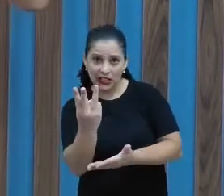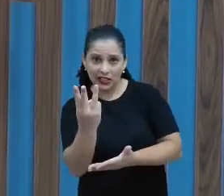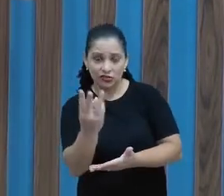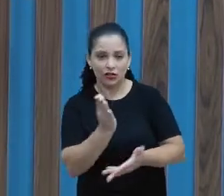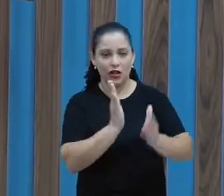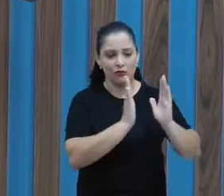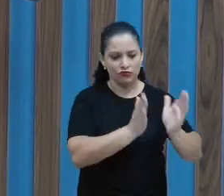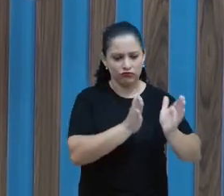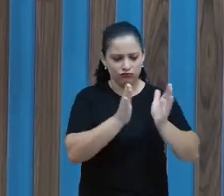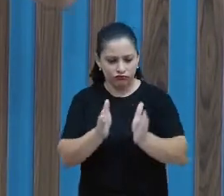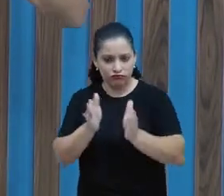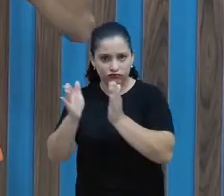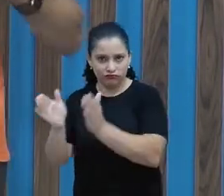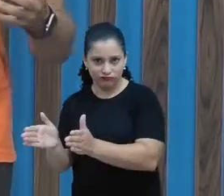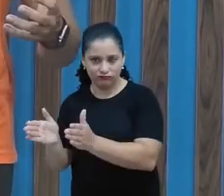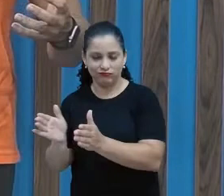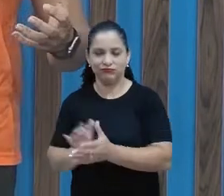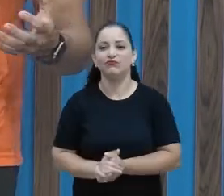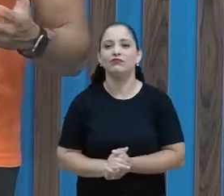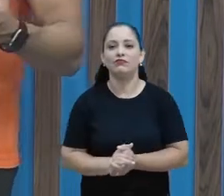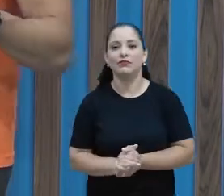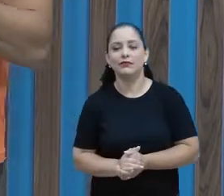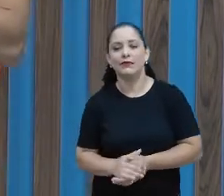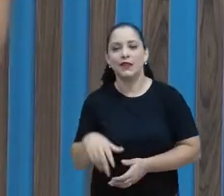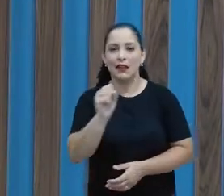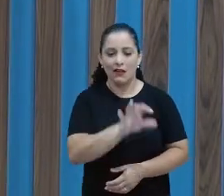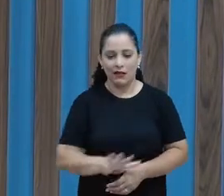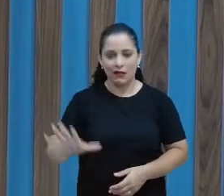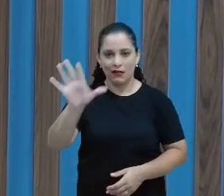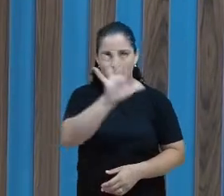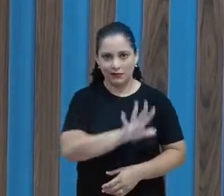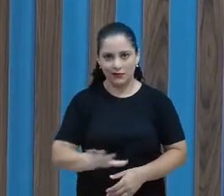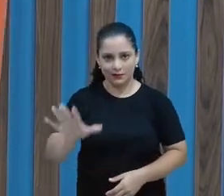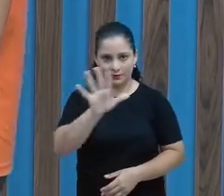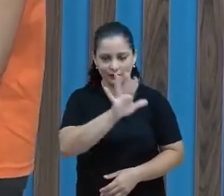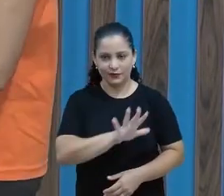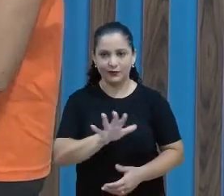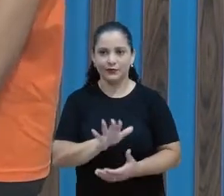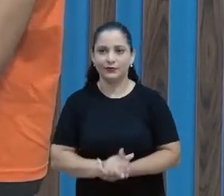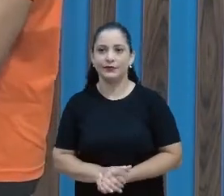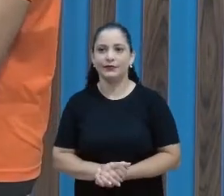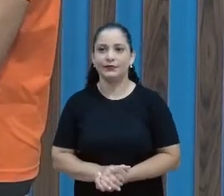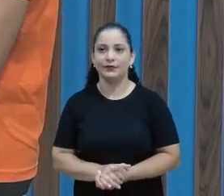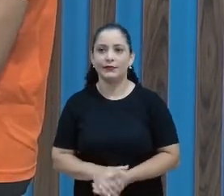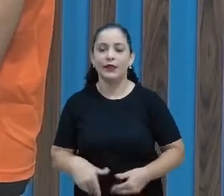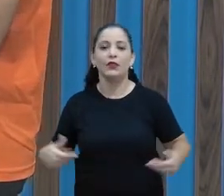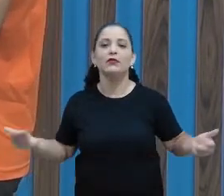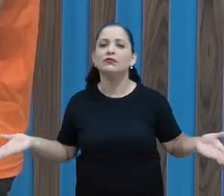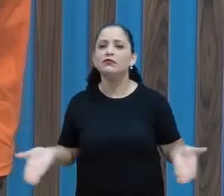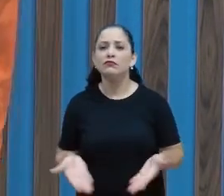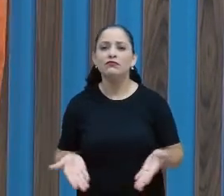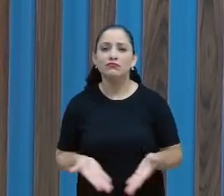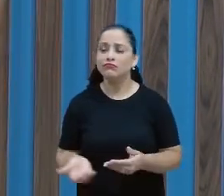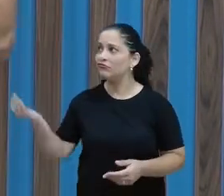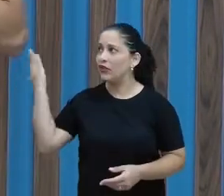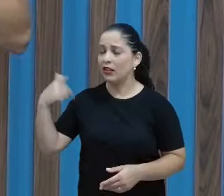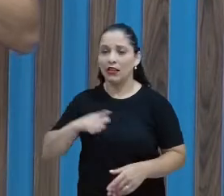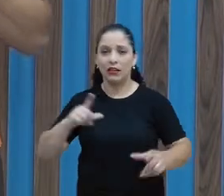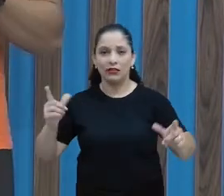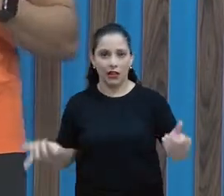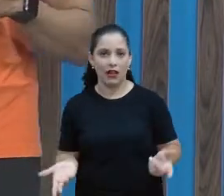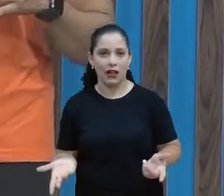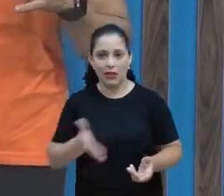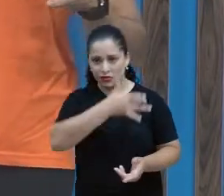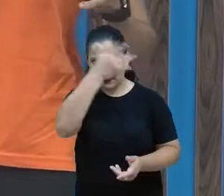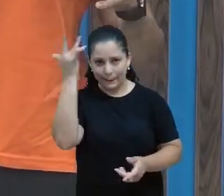seja, uma parte em relação a um total de 3 partes, tá bom? Então a gente pode fazer esses cortes aí